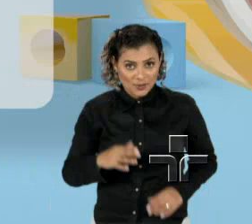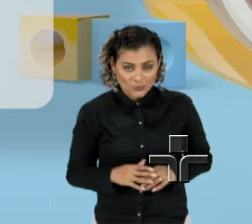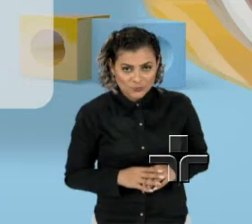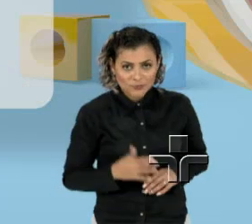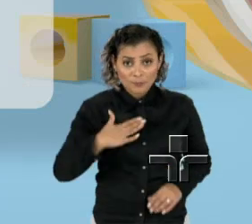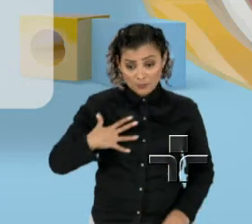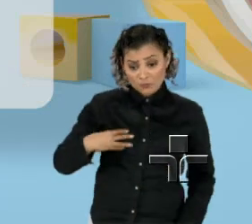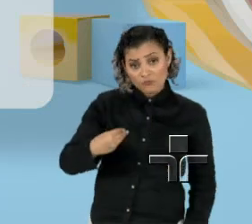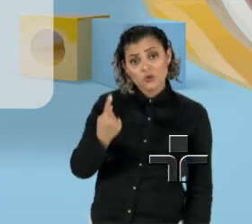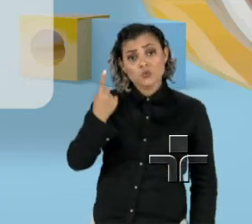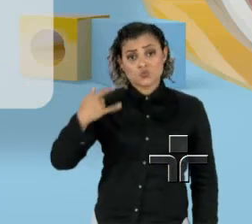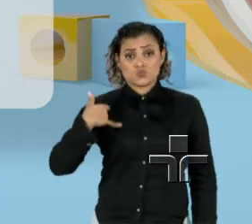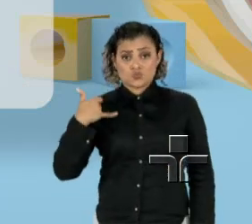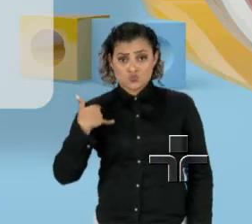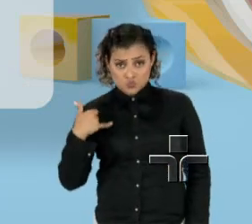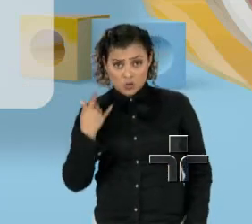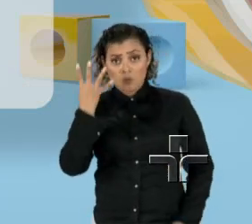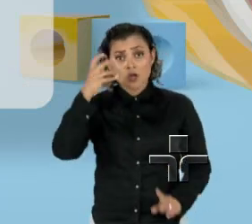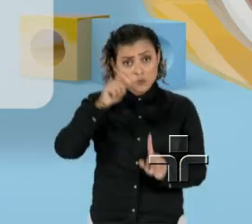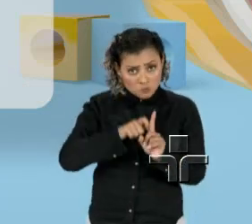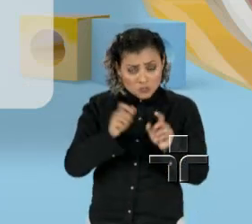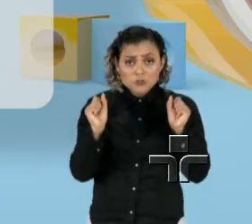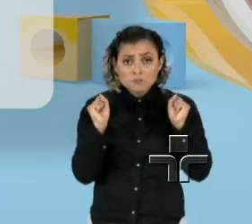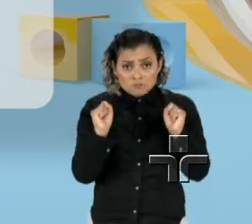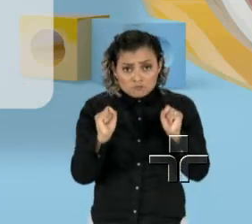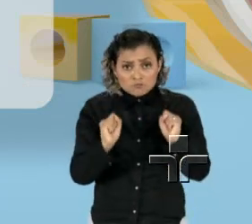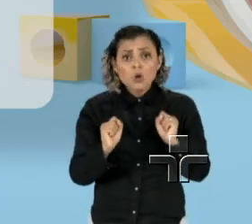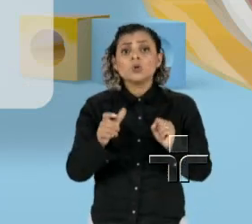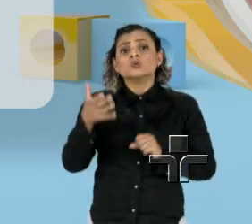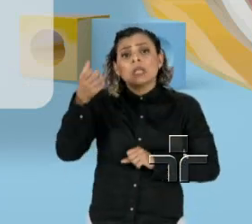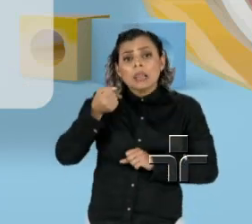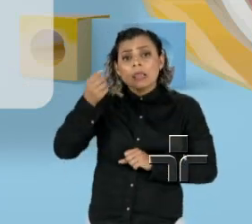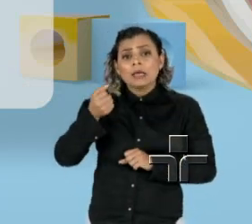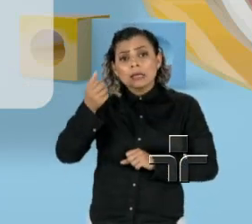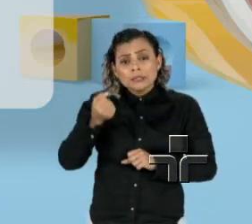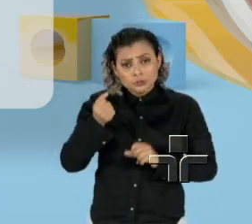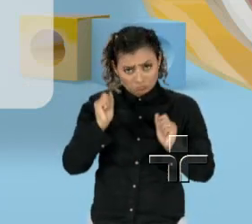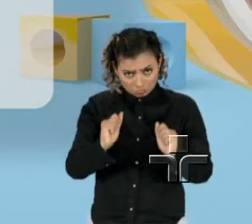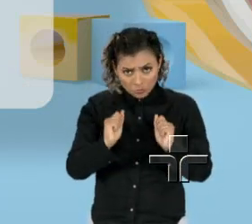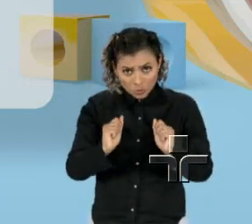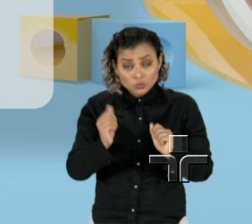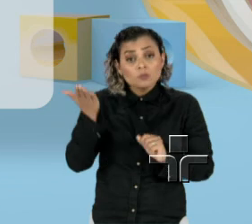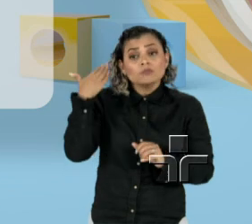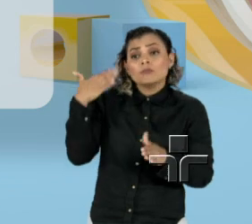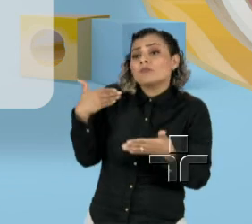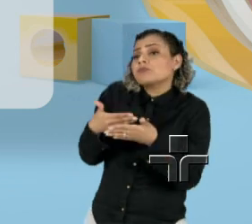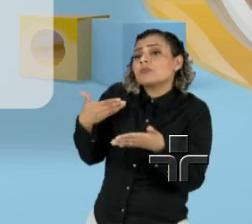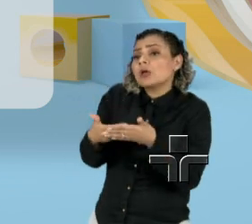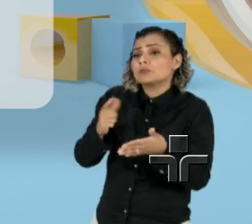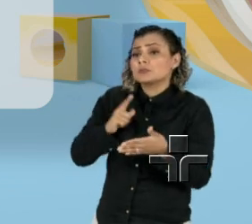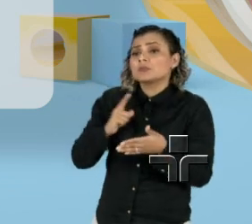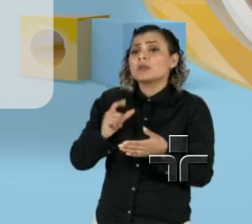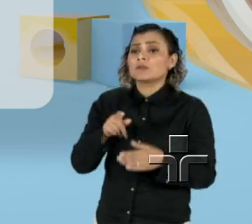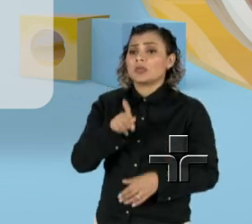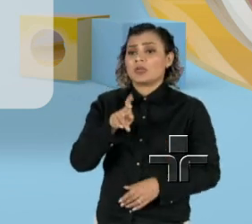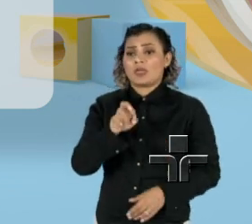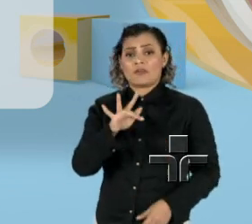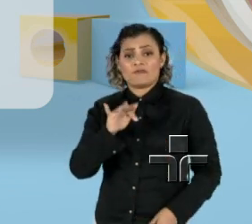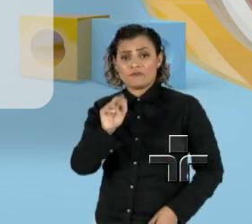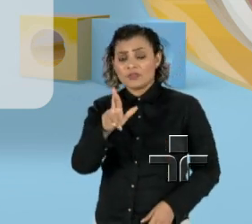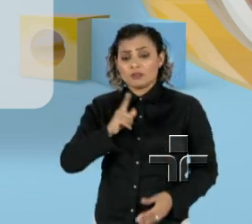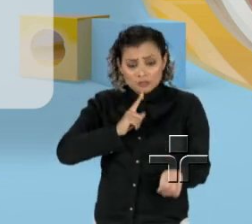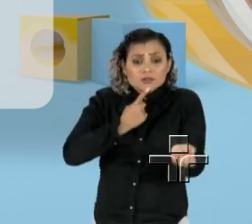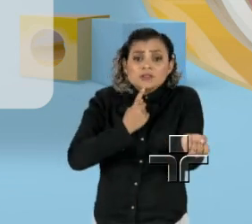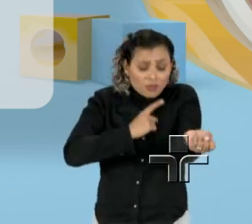tem 1 ano e 4 meses, posso dar kefir de leite para ele? Há pouco tempo foram realizados exames de sangue e houve